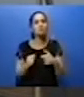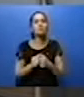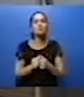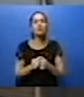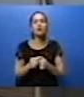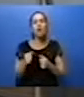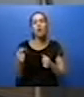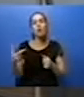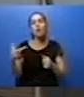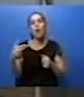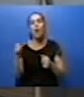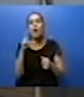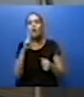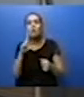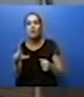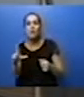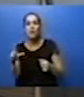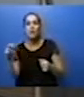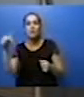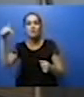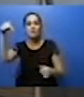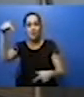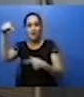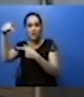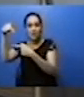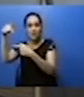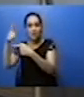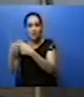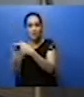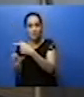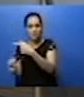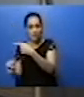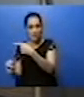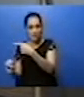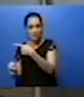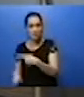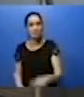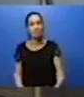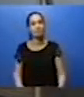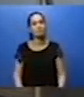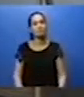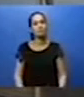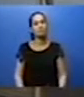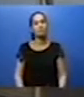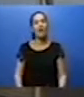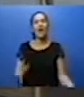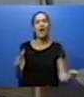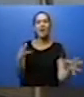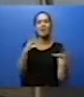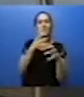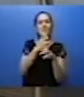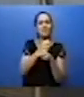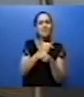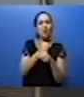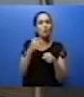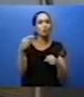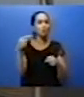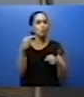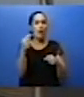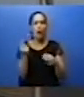e 10 ok adição e subtração mesma coisa